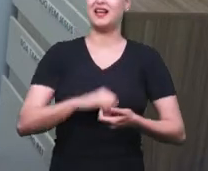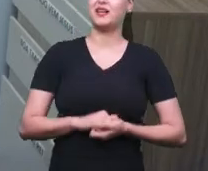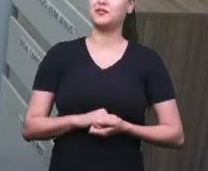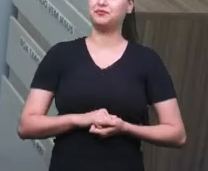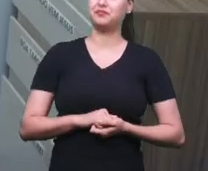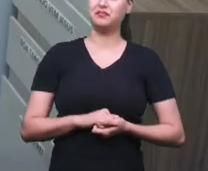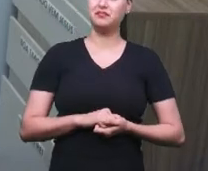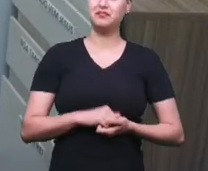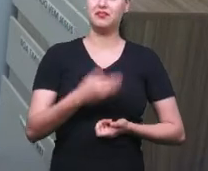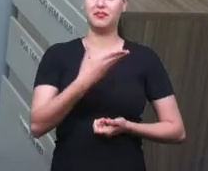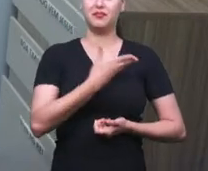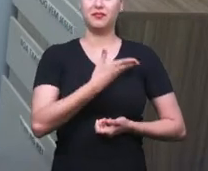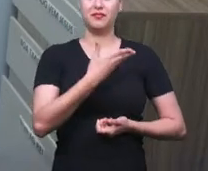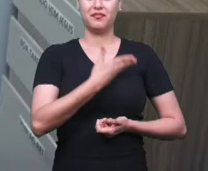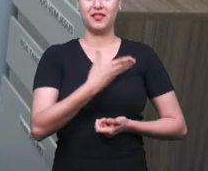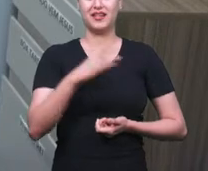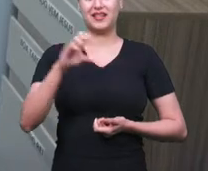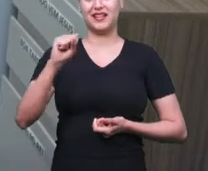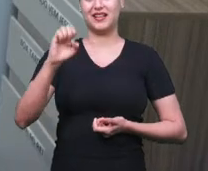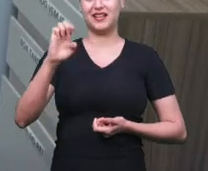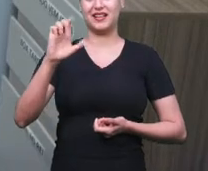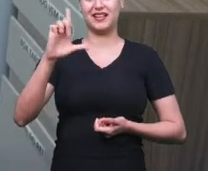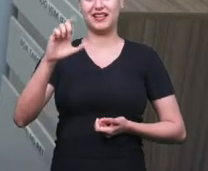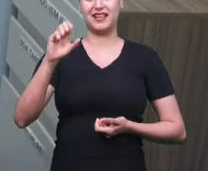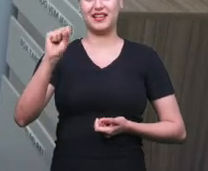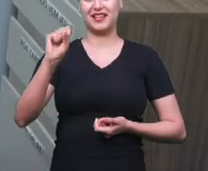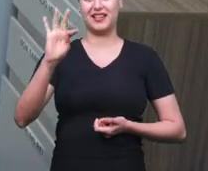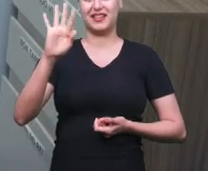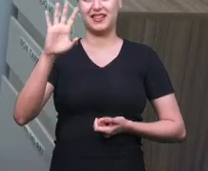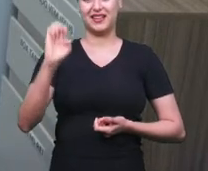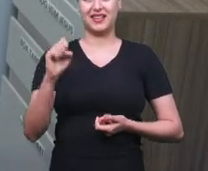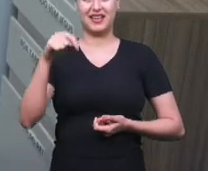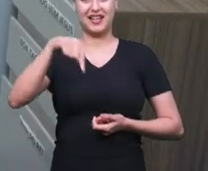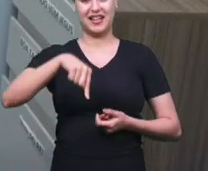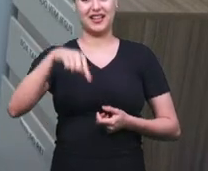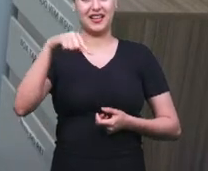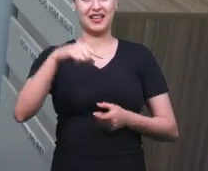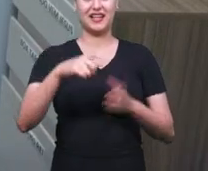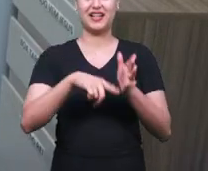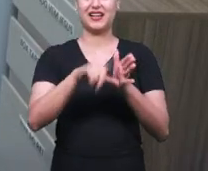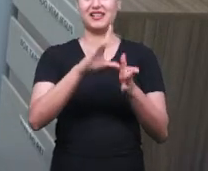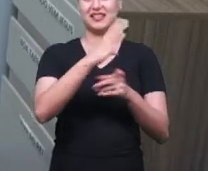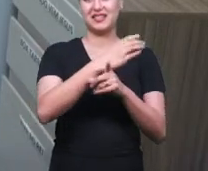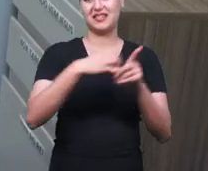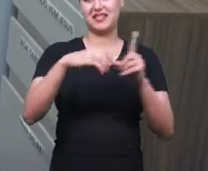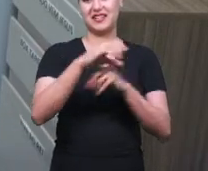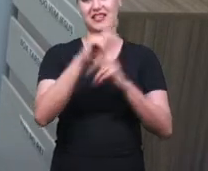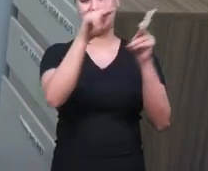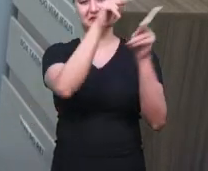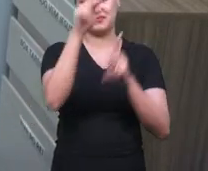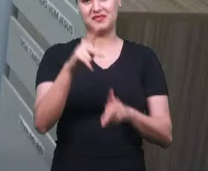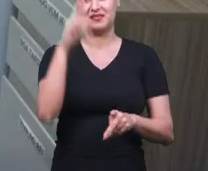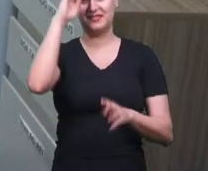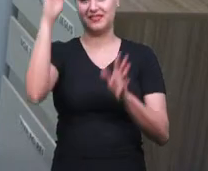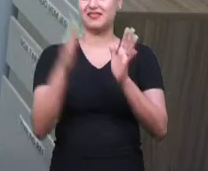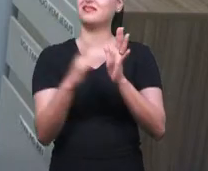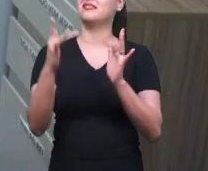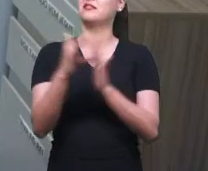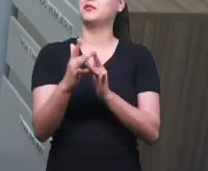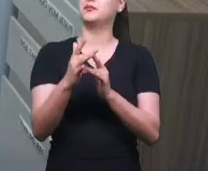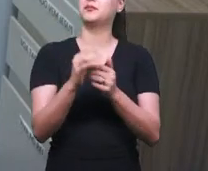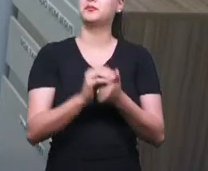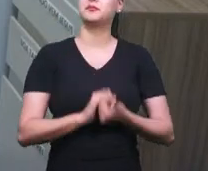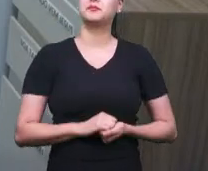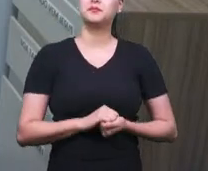também sempre conosco na Rádio Manaim, hoje aqui conosco também, aqui no nosso pré-culto, desejando a paz do Senhor Jesus. Lembrando